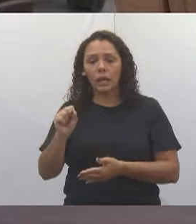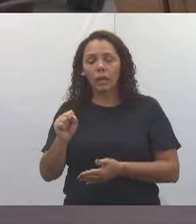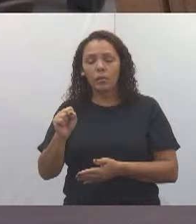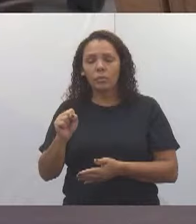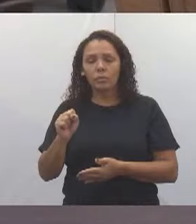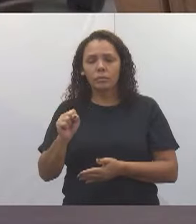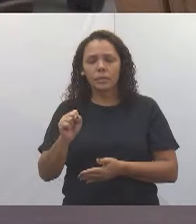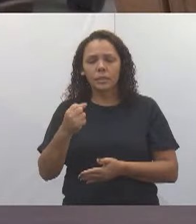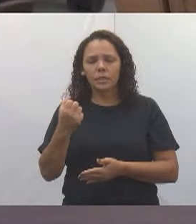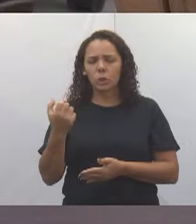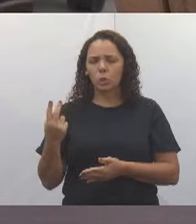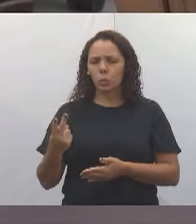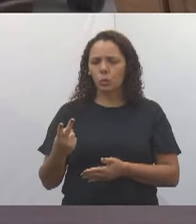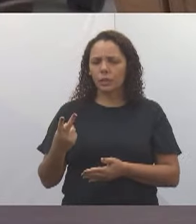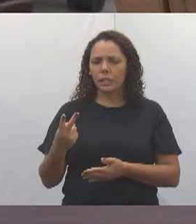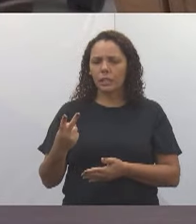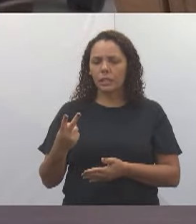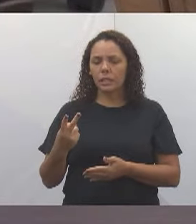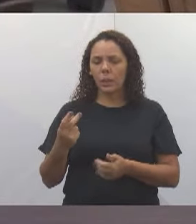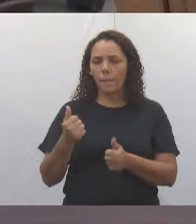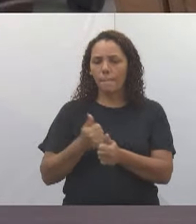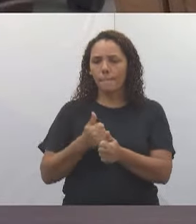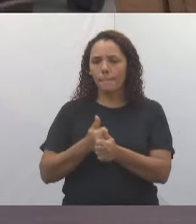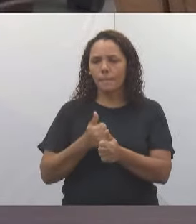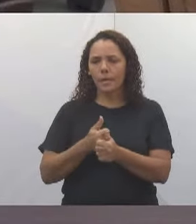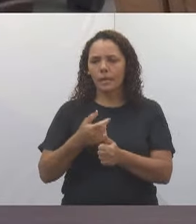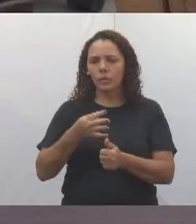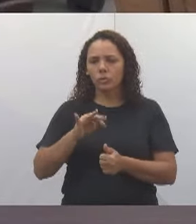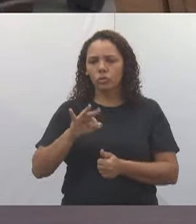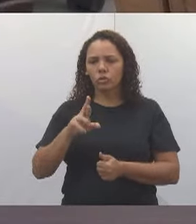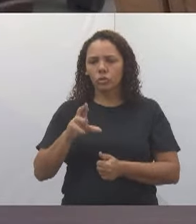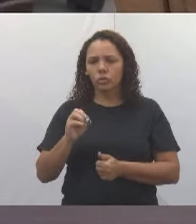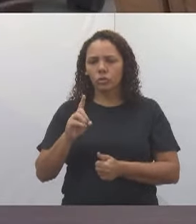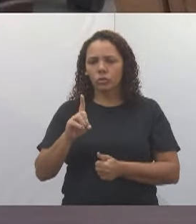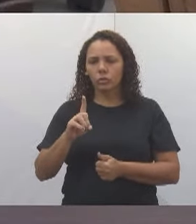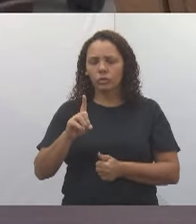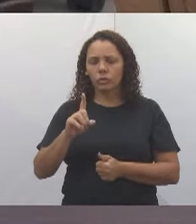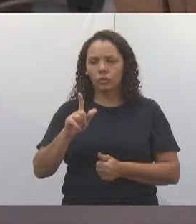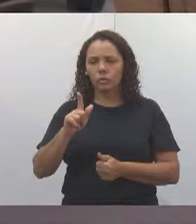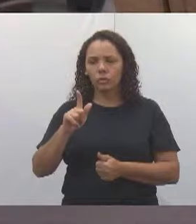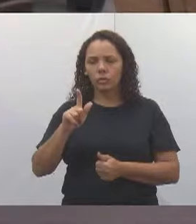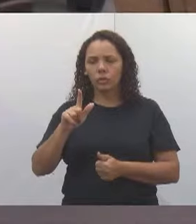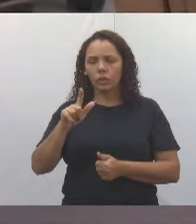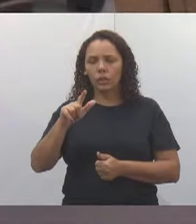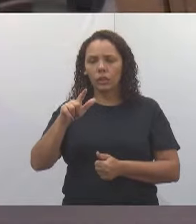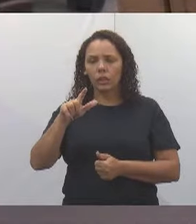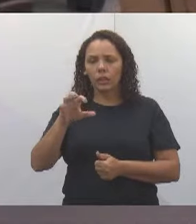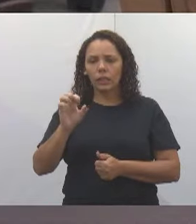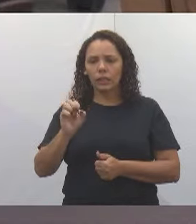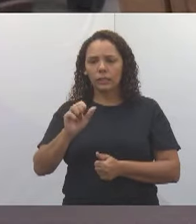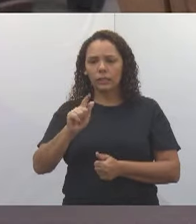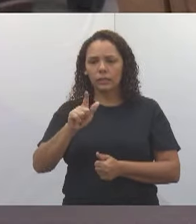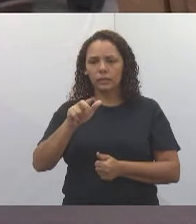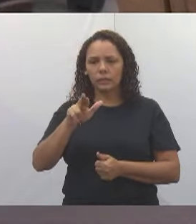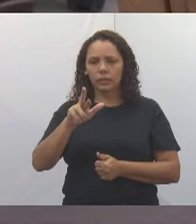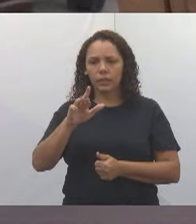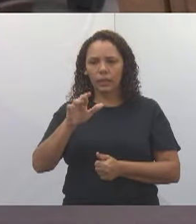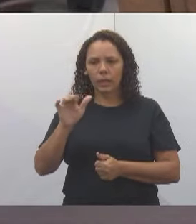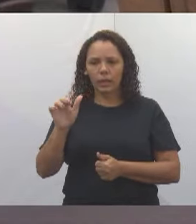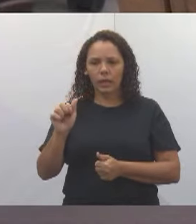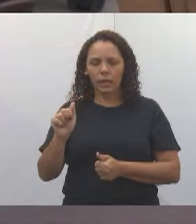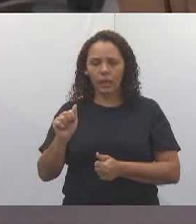não, CAPS 2, perto do tiro de guerra, me confundo, CAPS 2. É o CAPS 2. A gente pediu